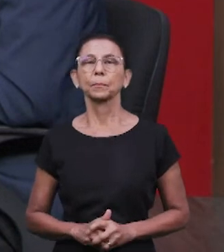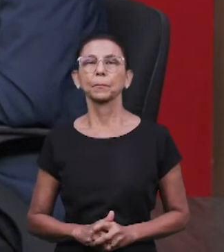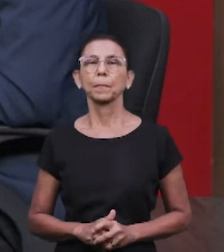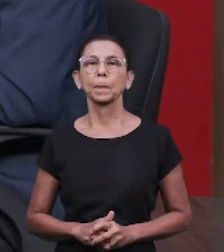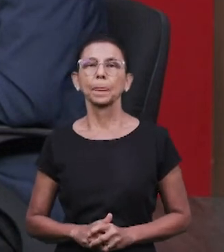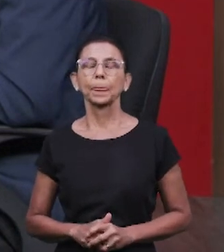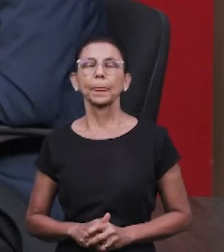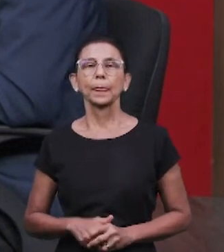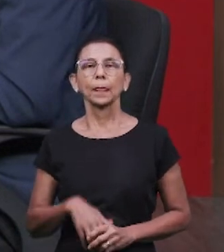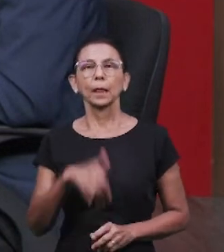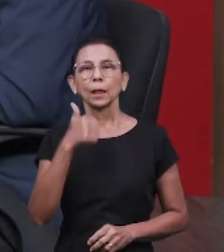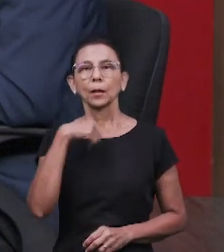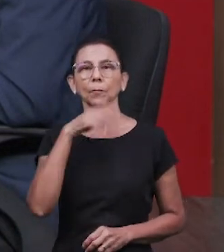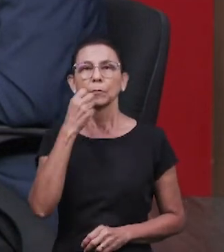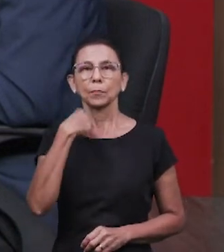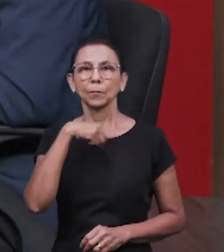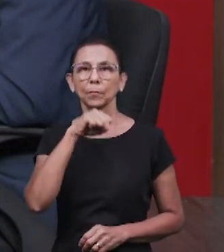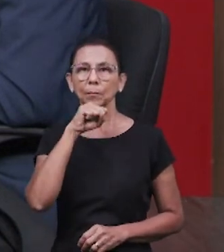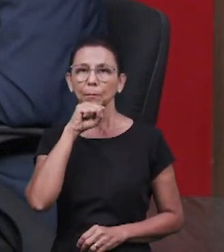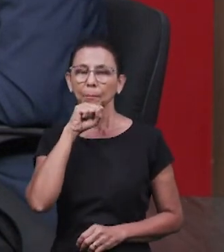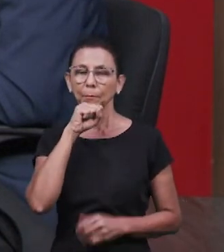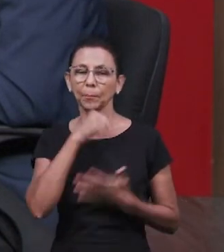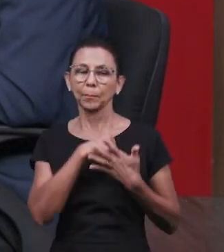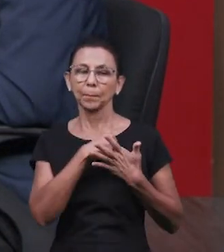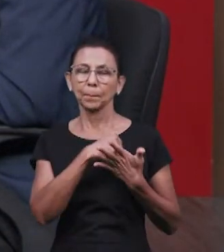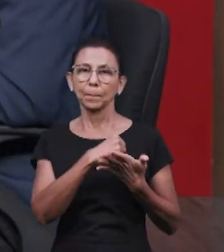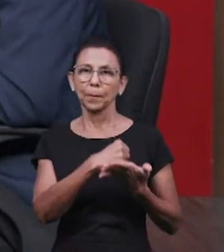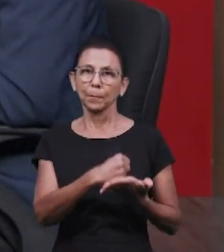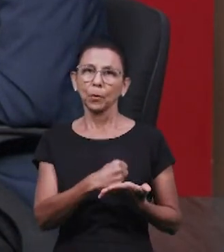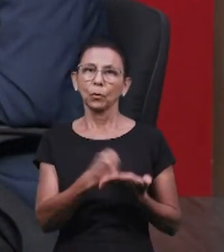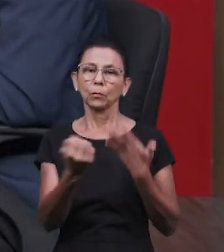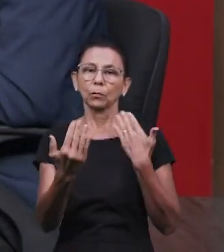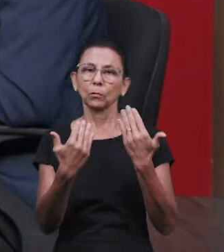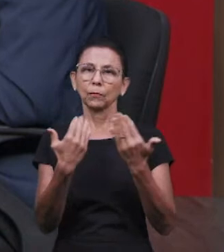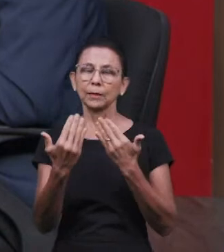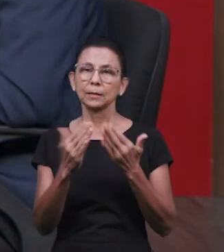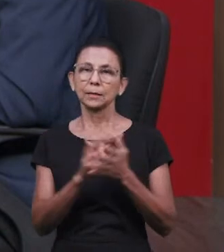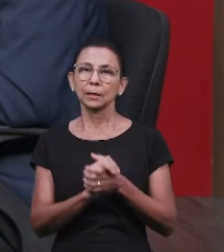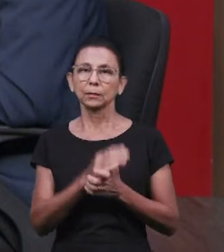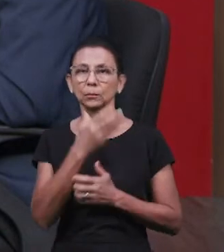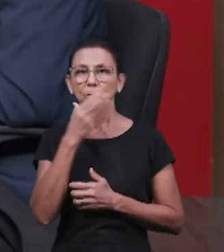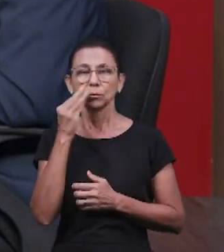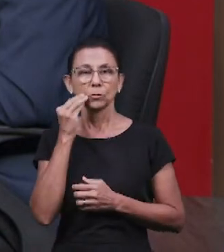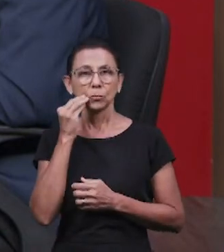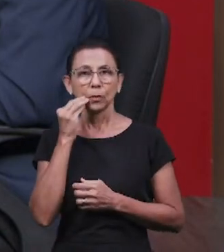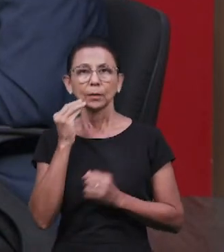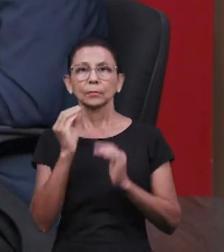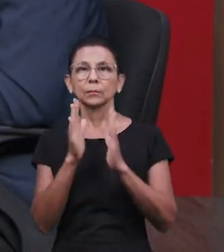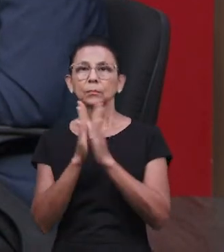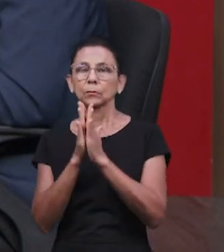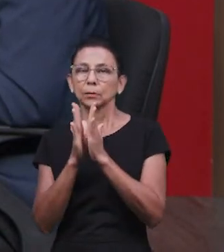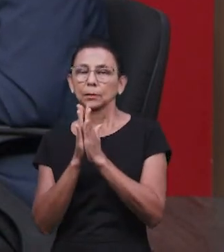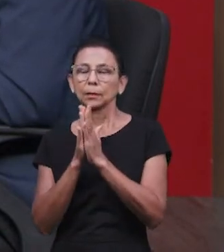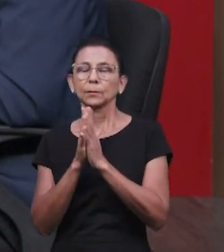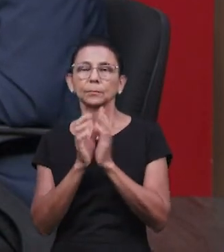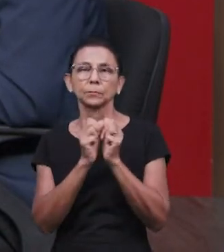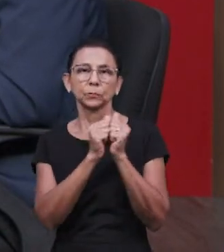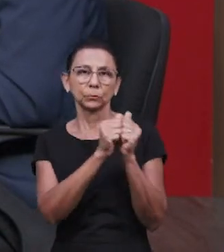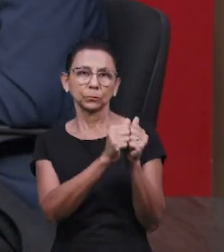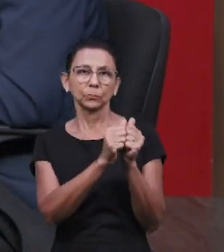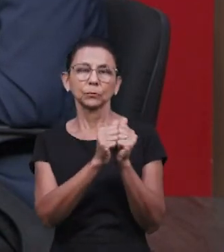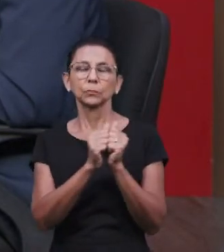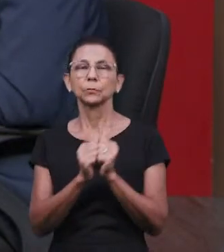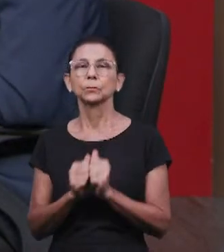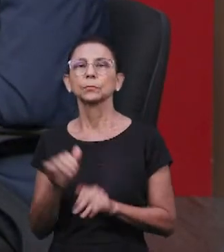pai, acolher e dar o suporte para ele. Jejuar junto, orar junto. Porque às